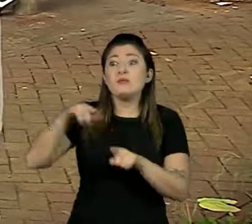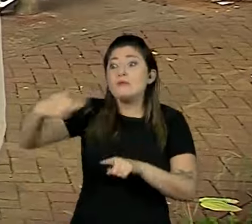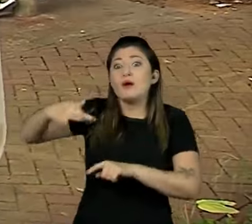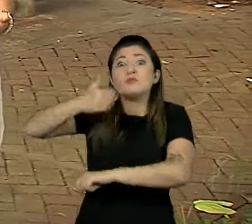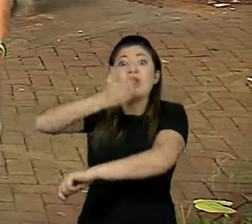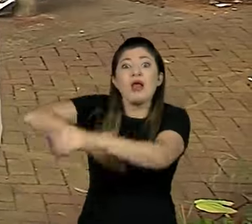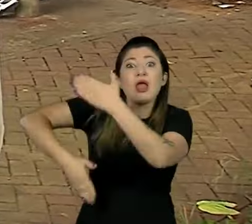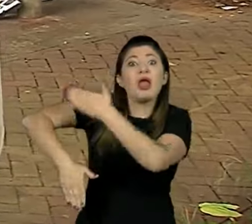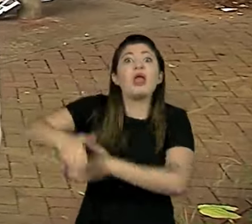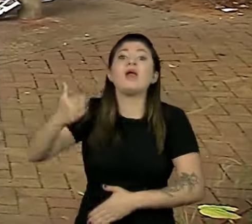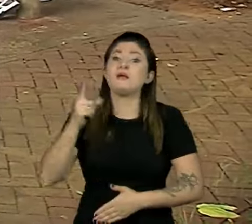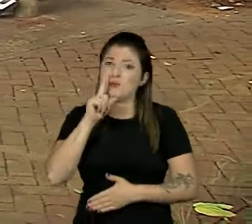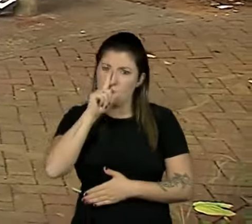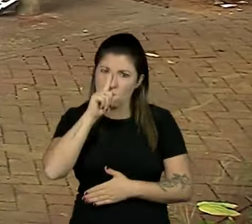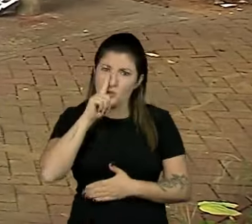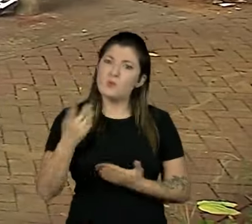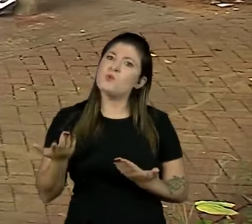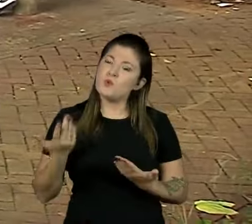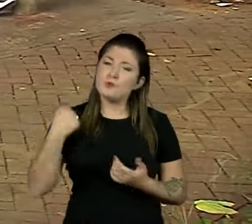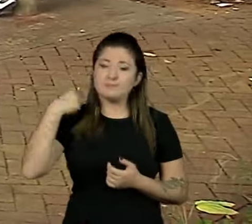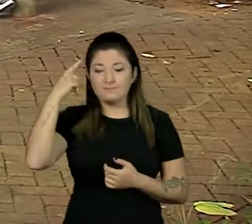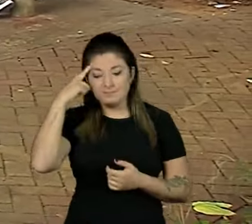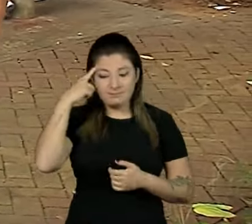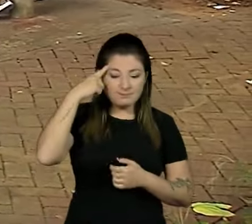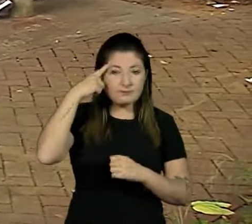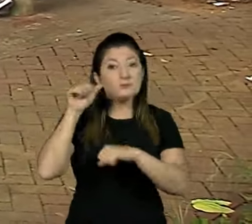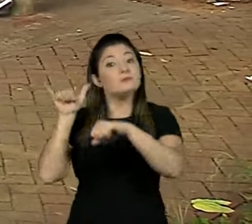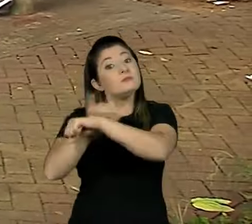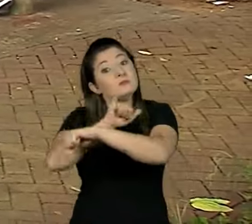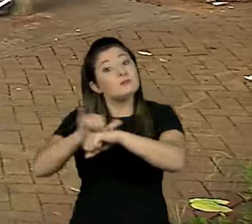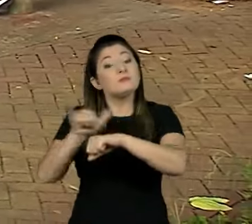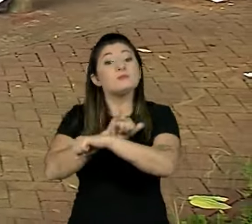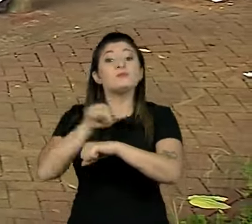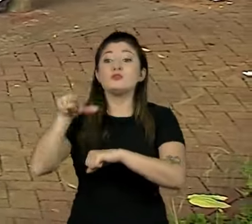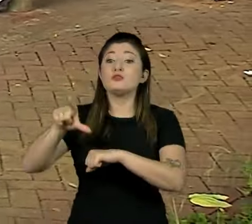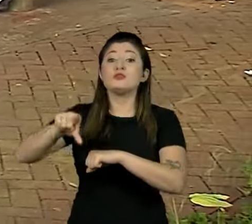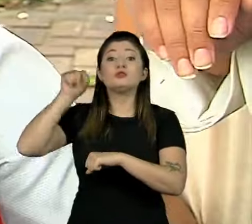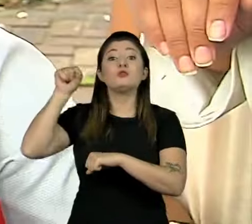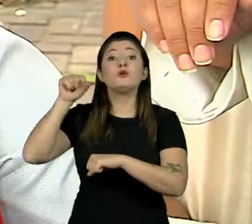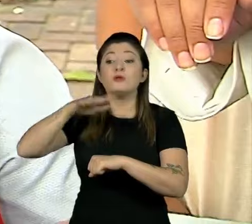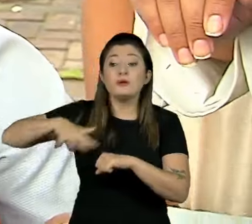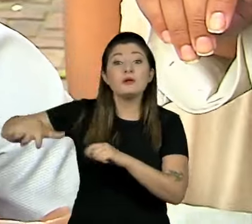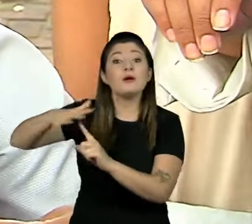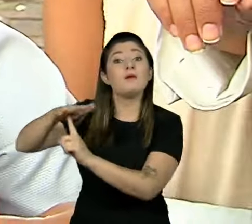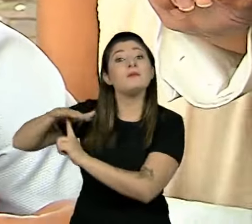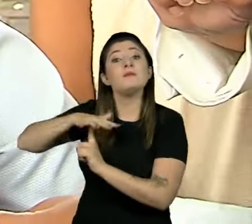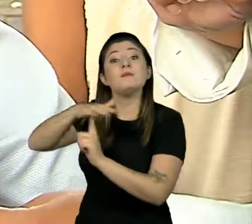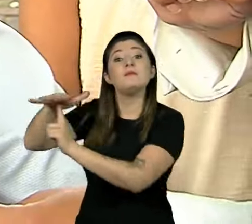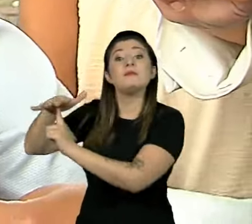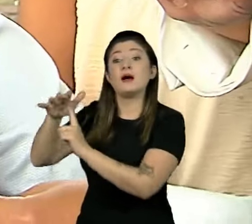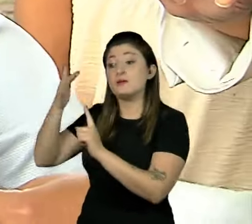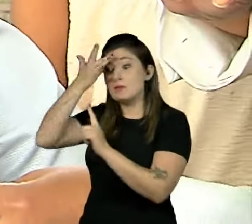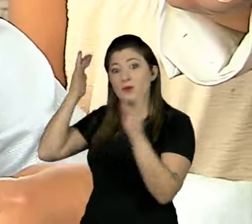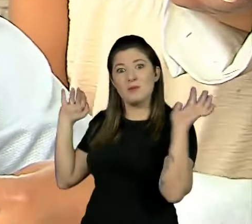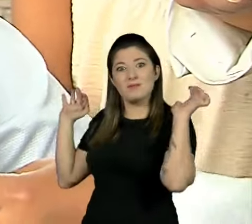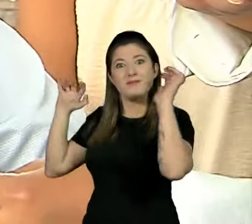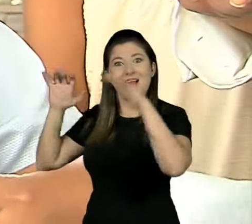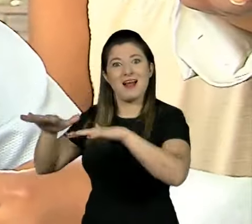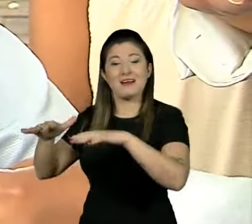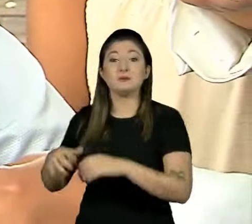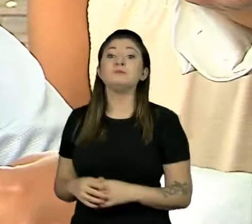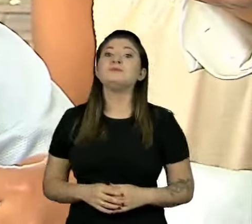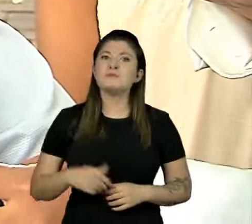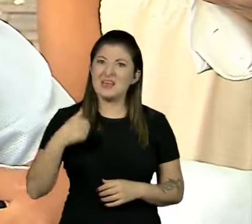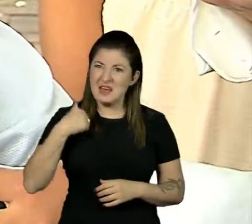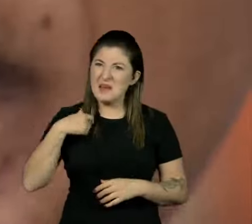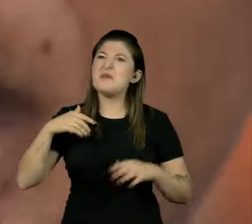a gente pensou, a gente optou pela praça, porque é uma área mais de lazer. Fiquei feliz. Aí vai ter melhoria para nós